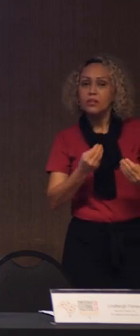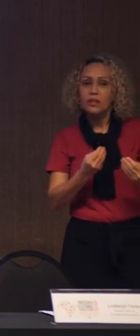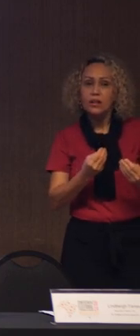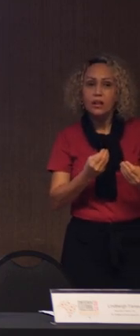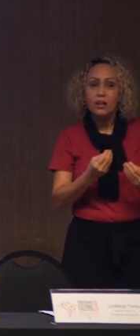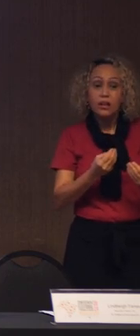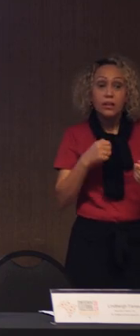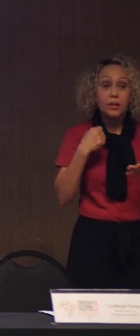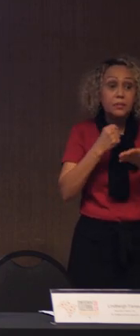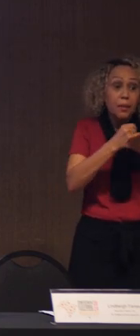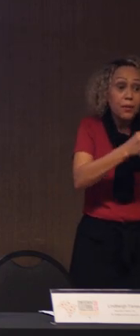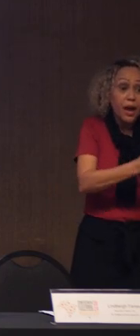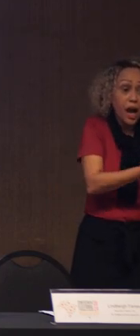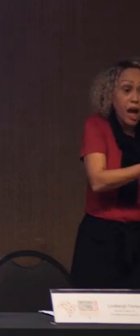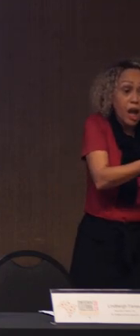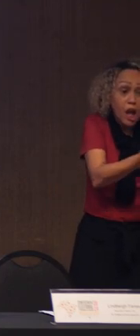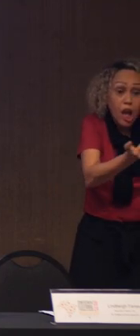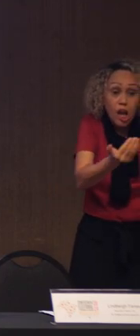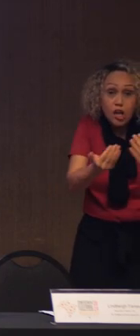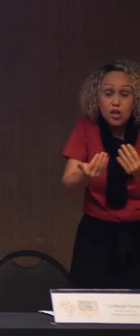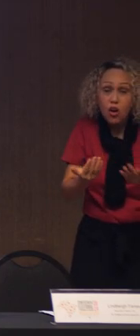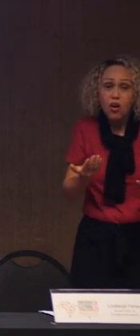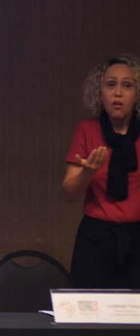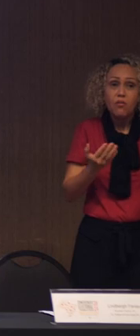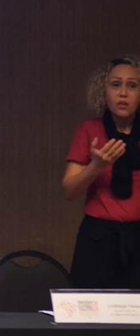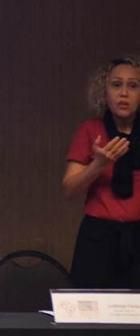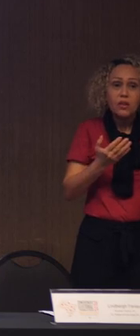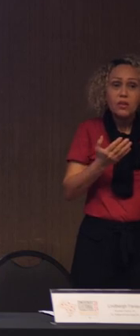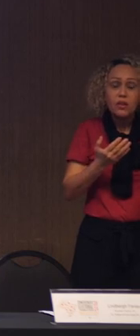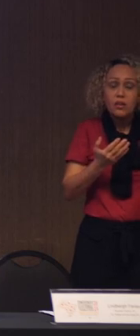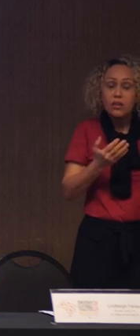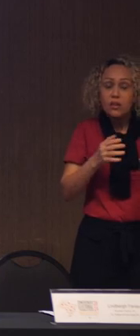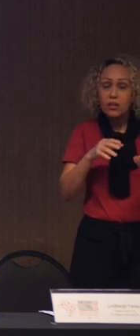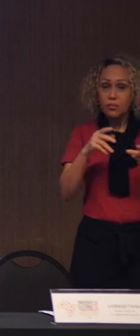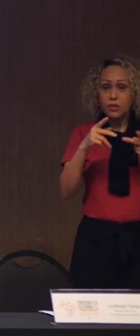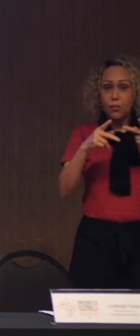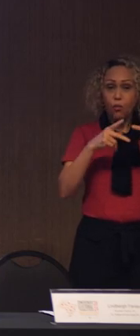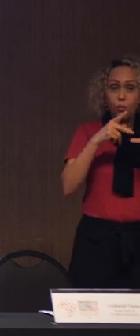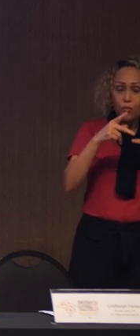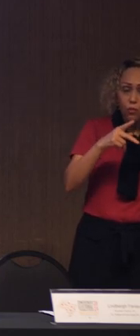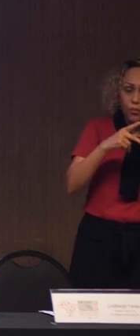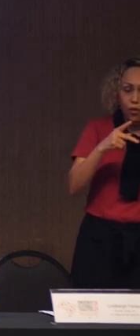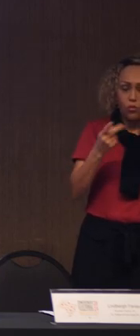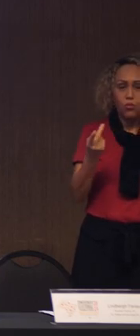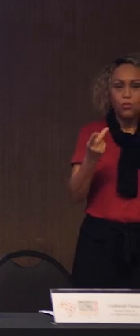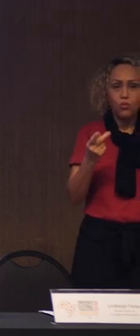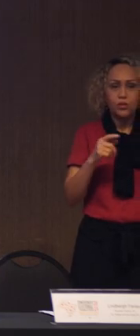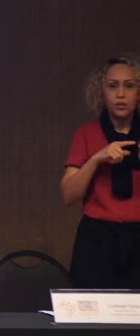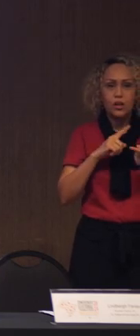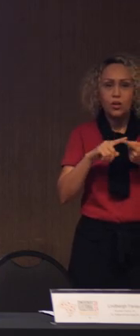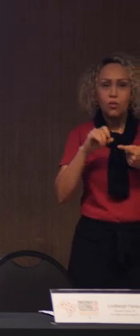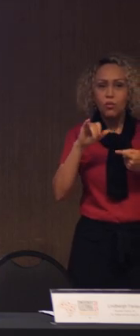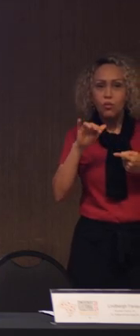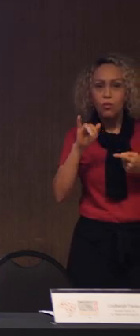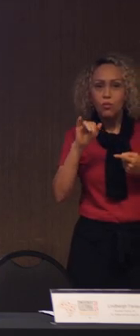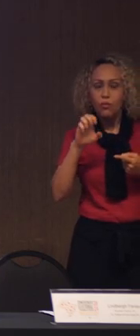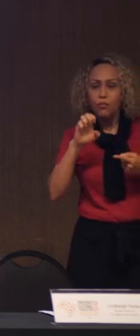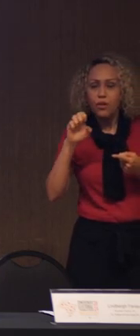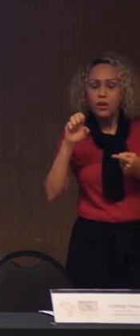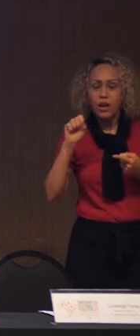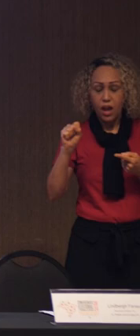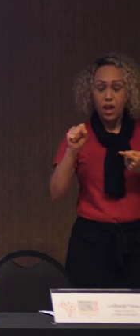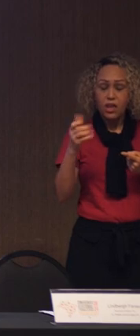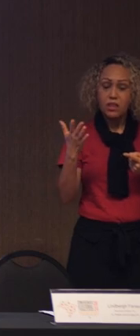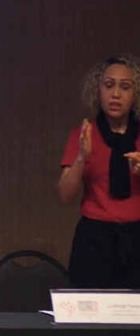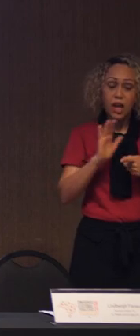não tem o que fazer. Tem um diploma, mas não tem o que fazer. Então, o nosso governo precisa pensar o que fazer da economia da